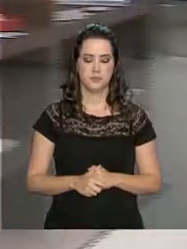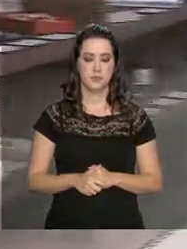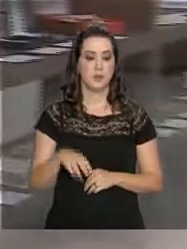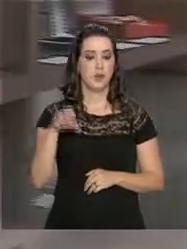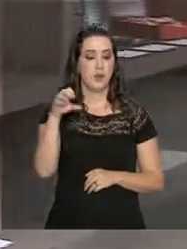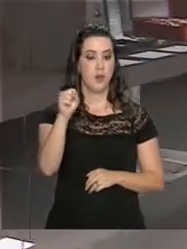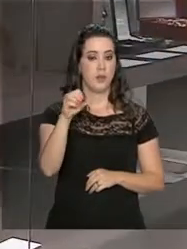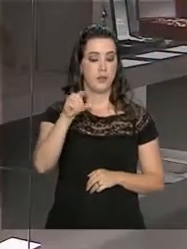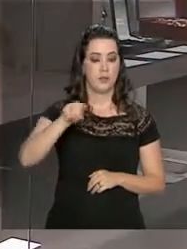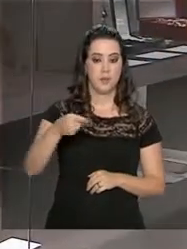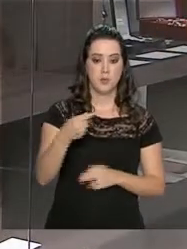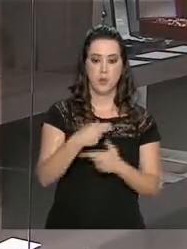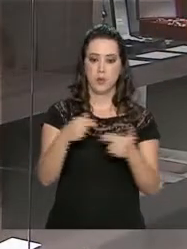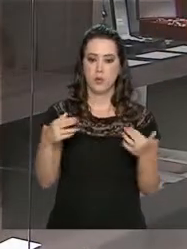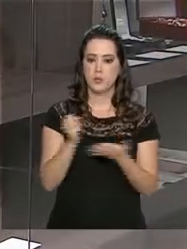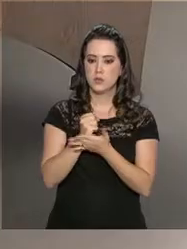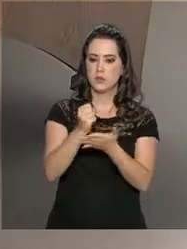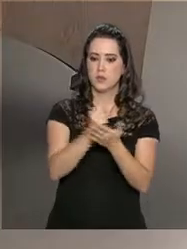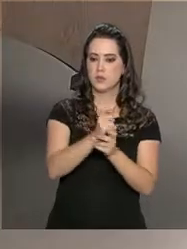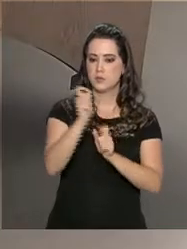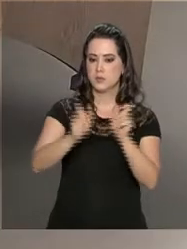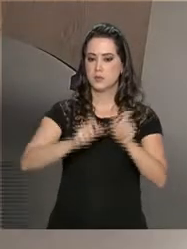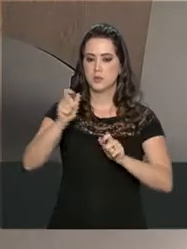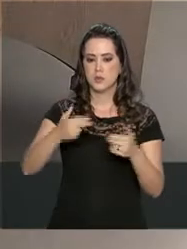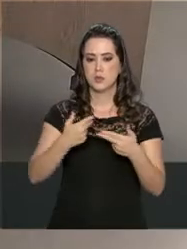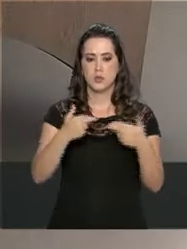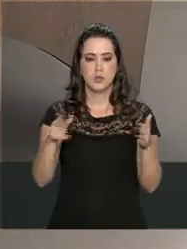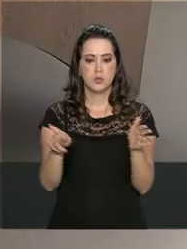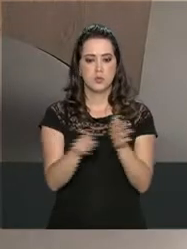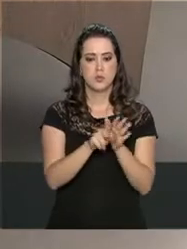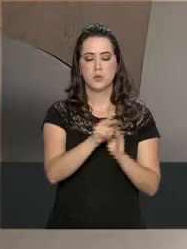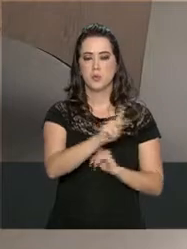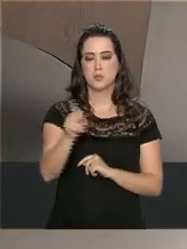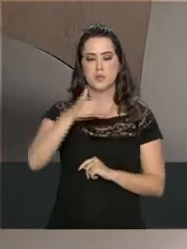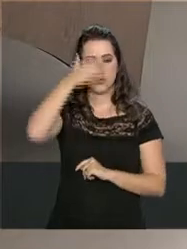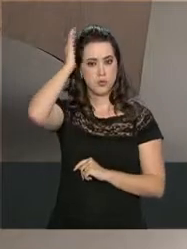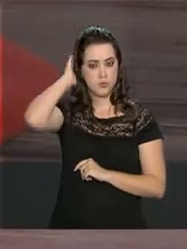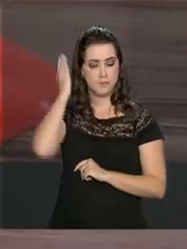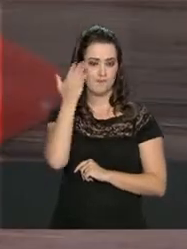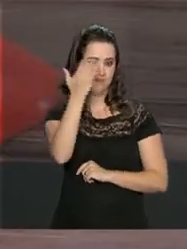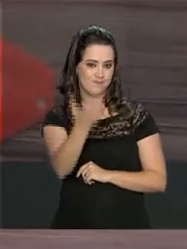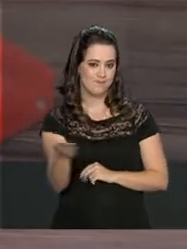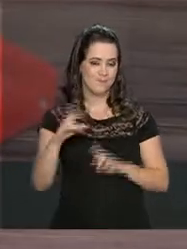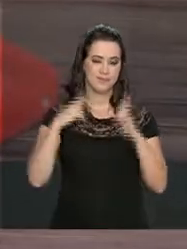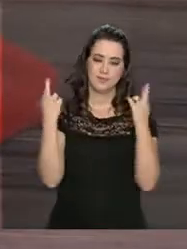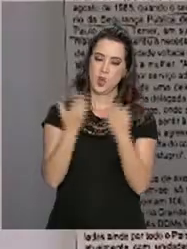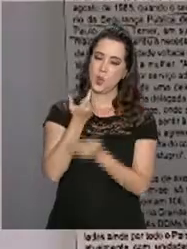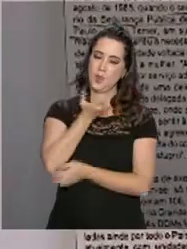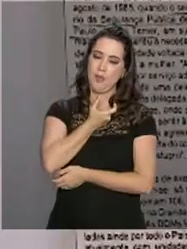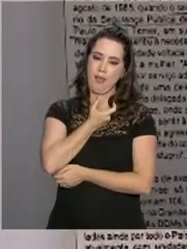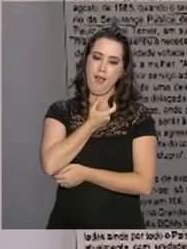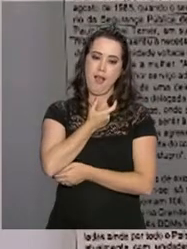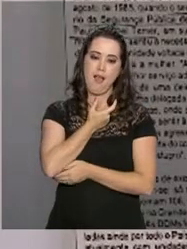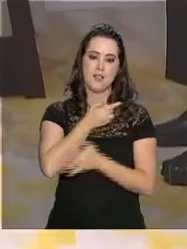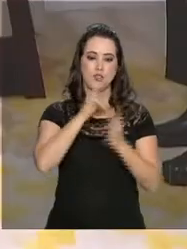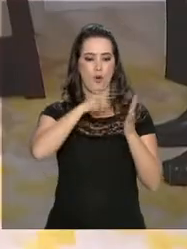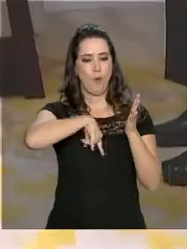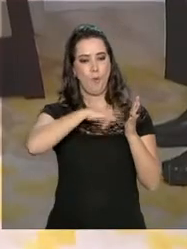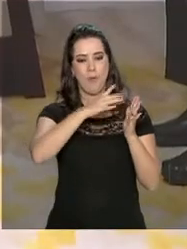80 mil peças à disposição do público. O memorial do presidente Michel Temer reúne medalhas,